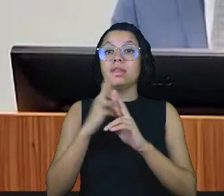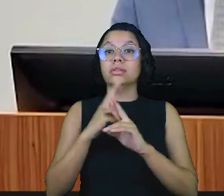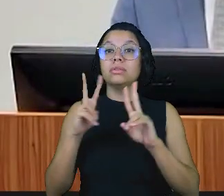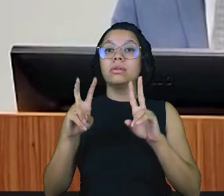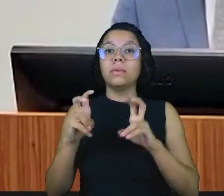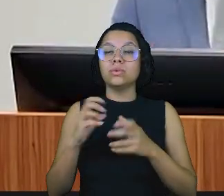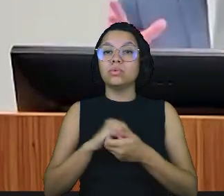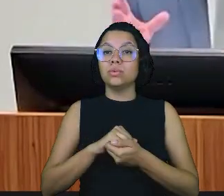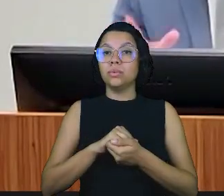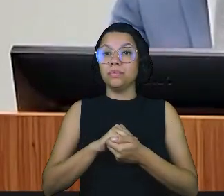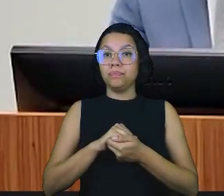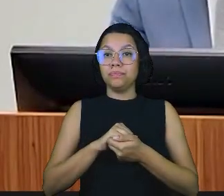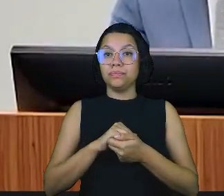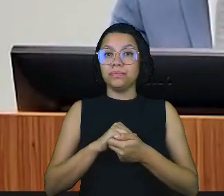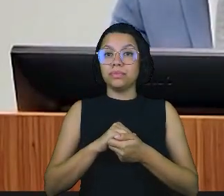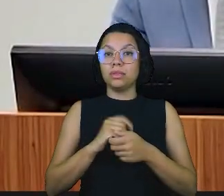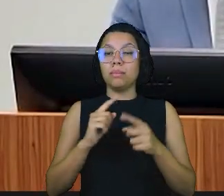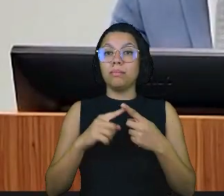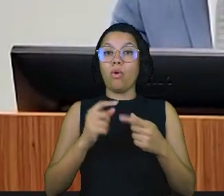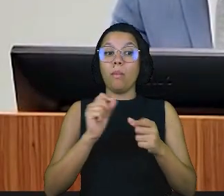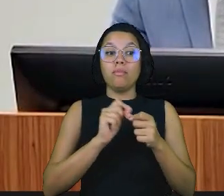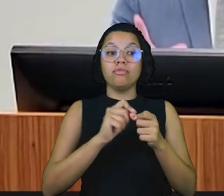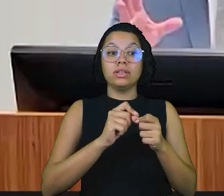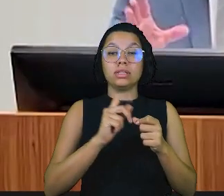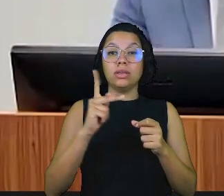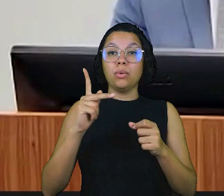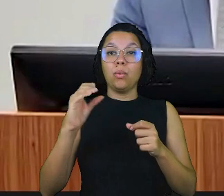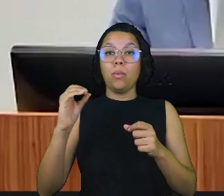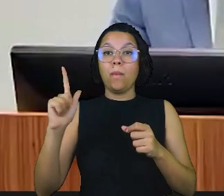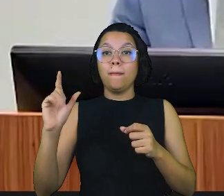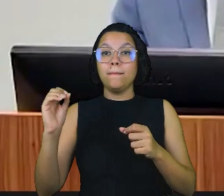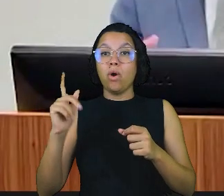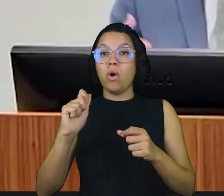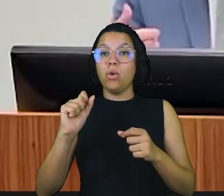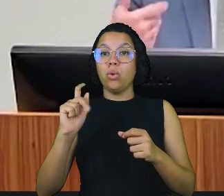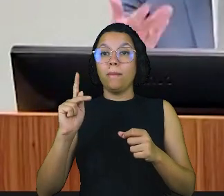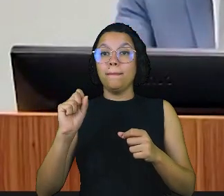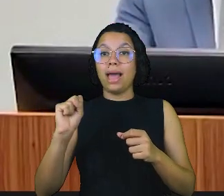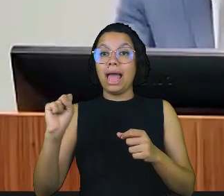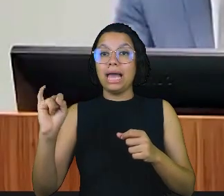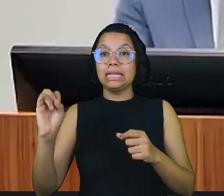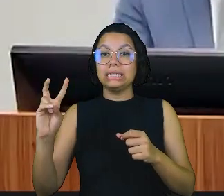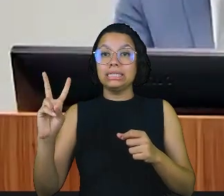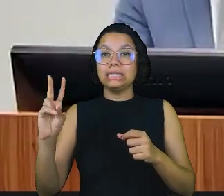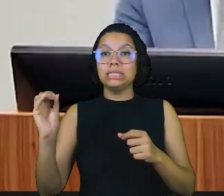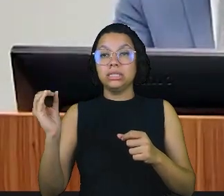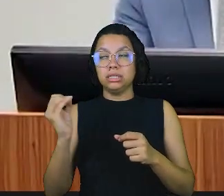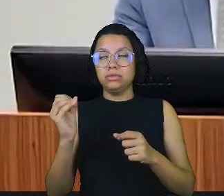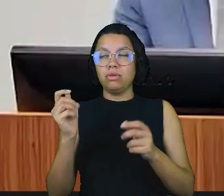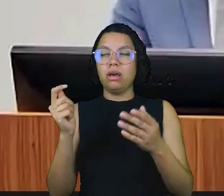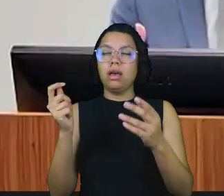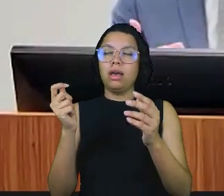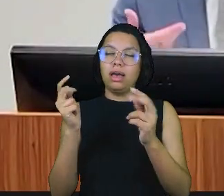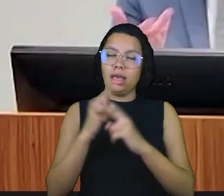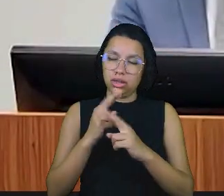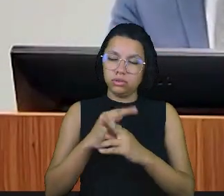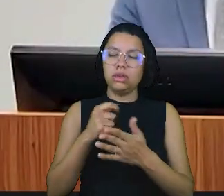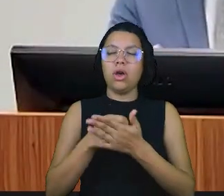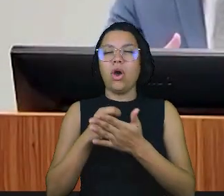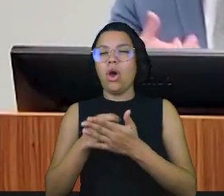composição do polo passivo em execução fiscal, ou melhor, o incremento do polo passivo em execução